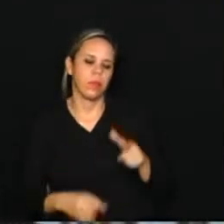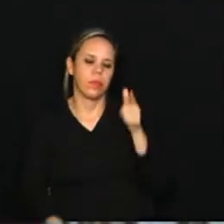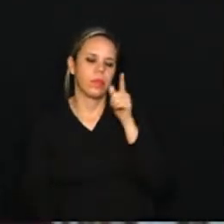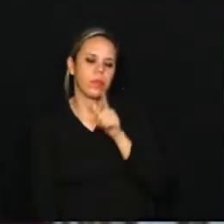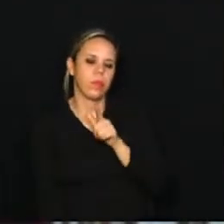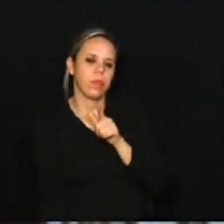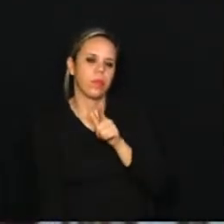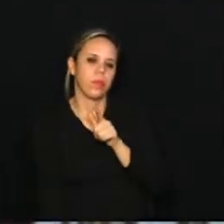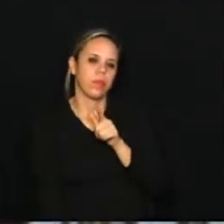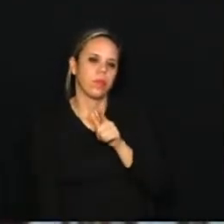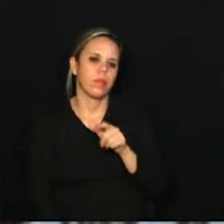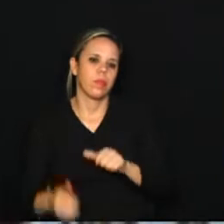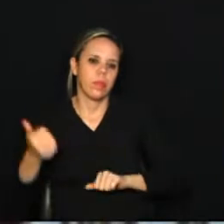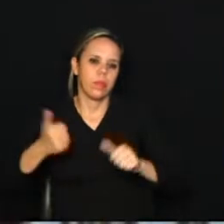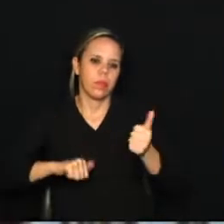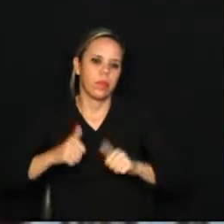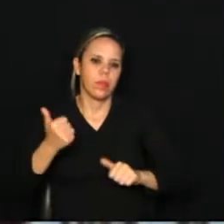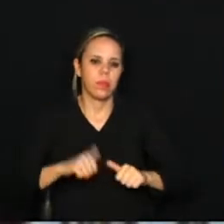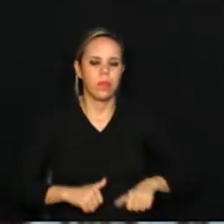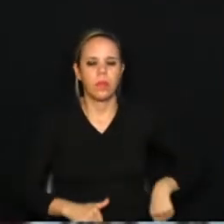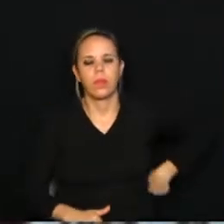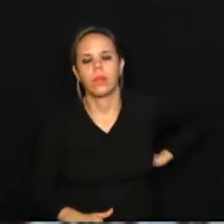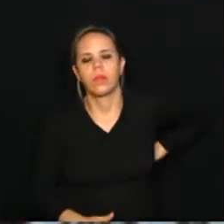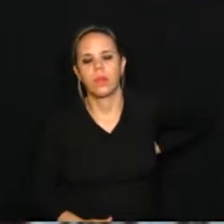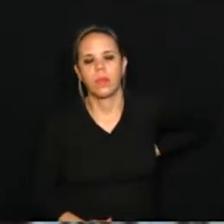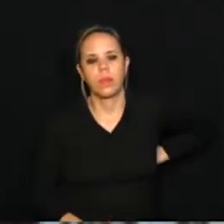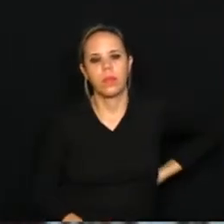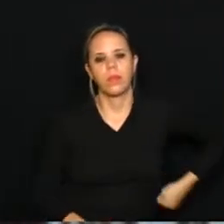conseguíssemos avaliar